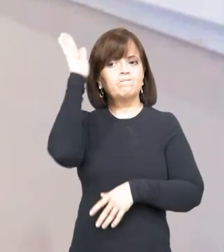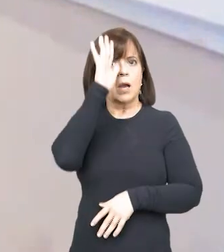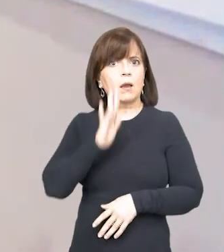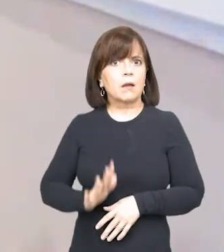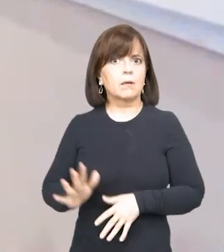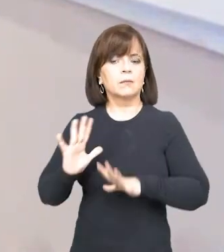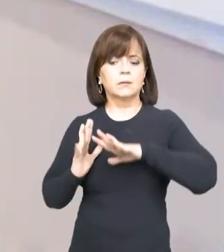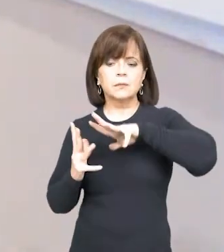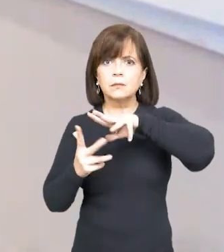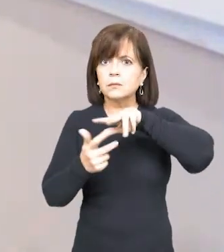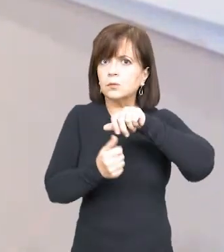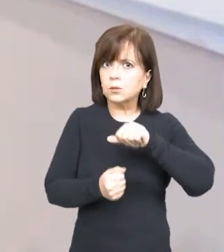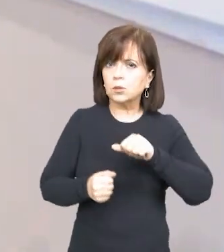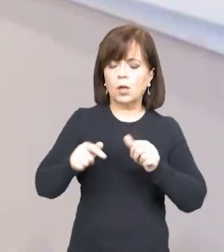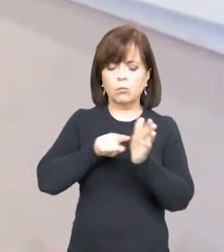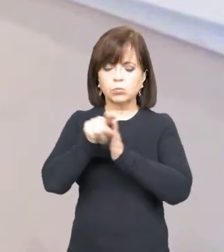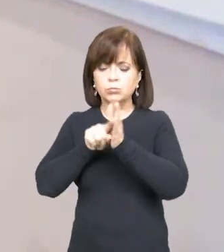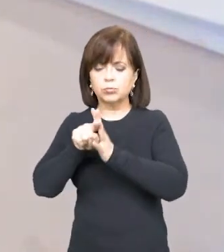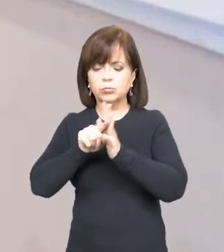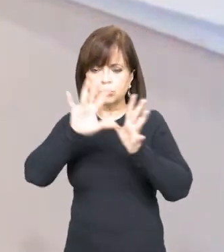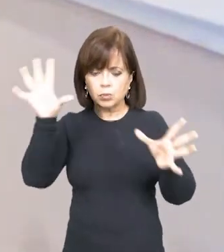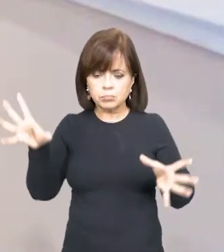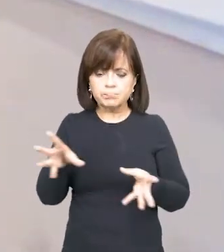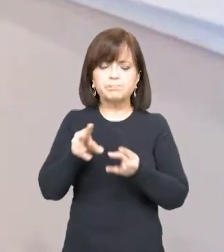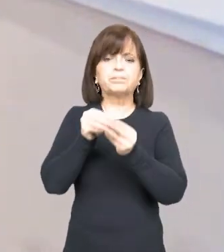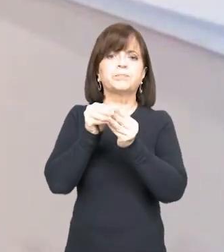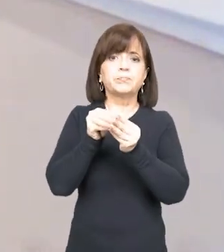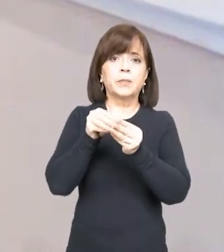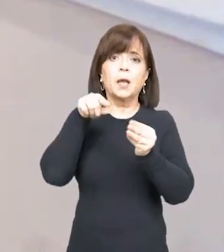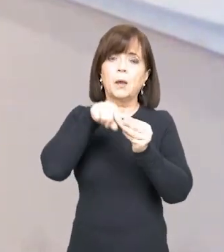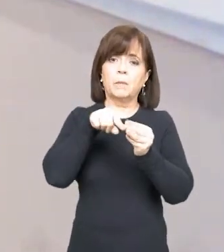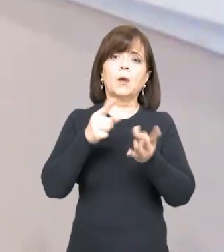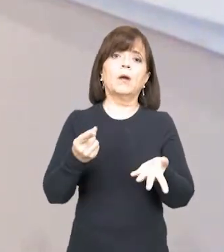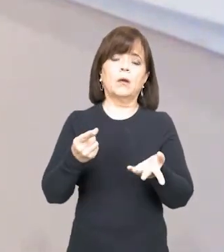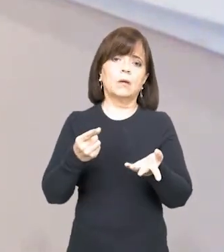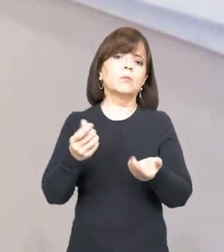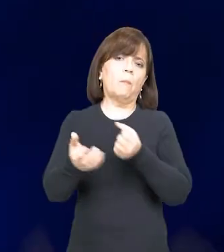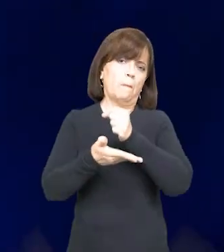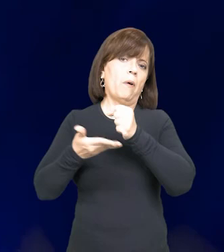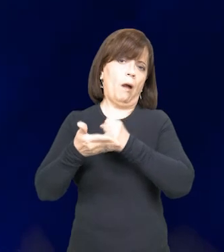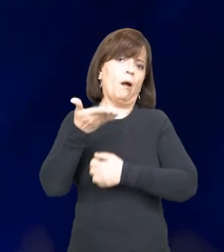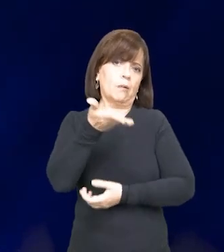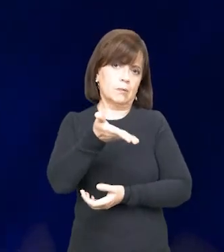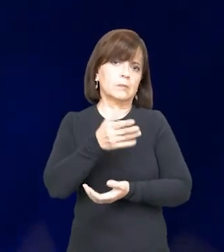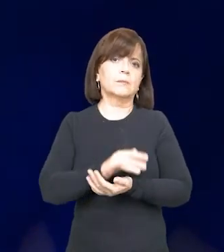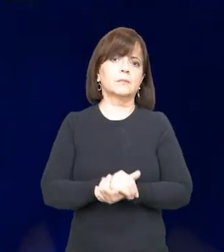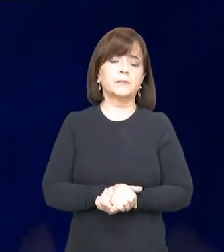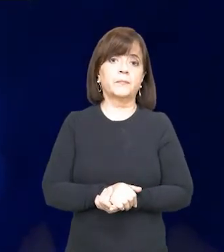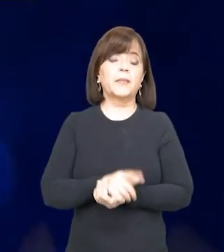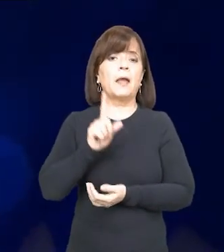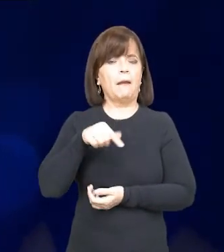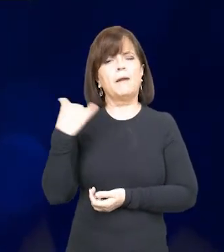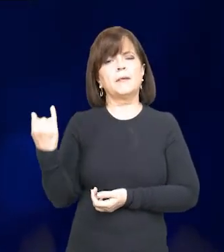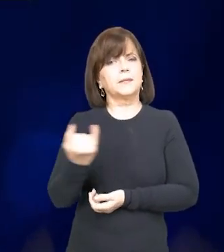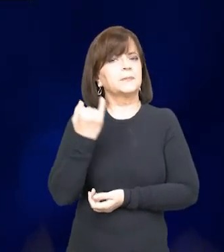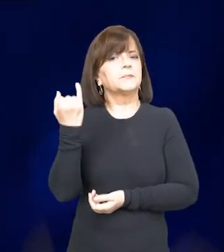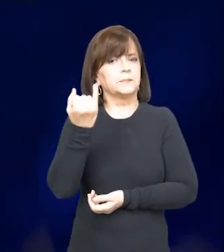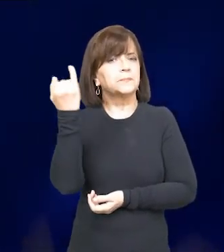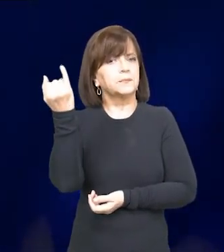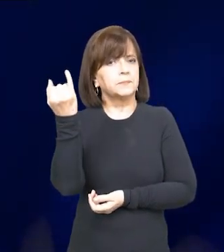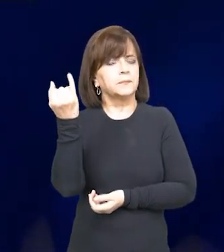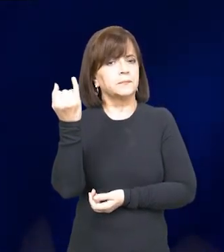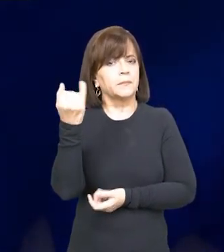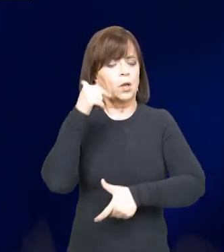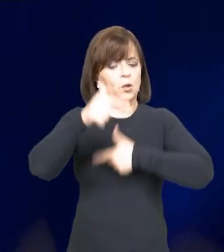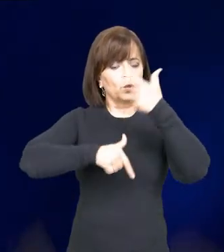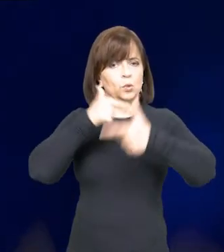melhor conhecimento sobre essa matéria e concluem com base nisso. Eu acho fundamental essa atuação integrada,